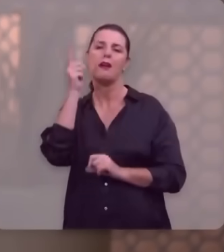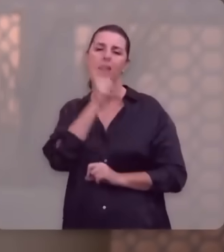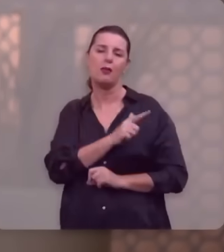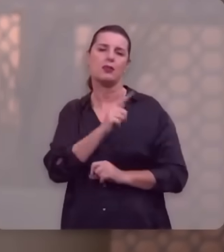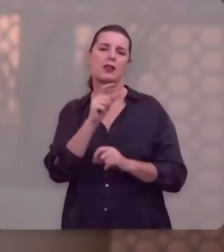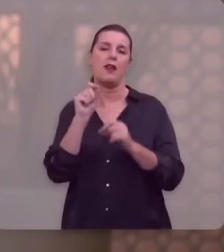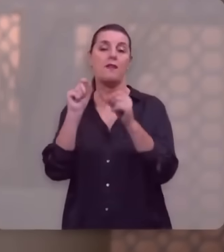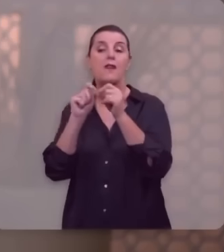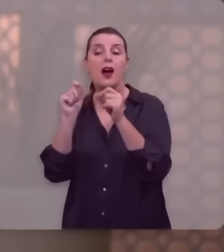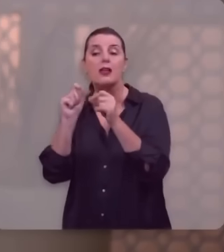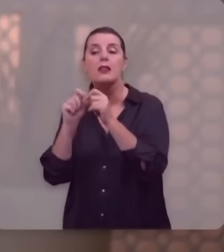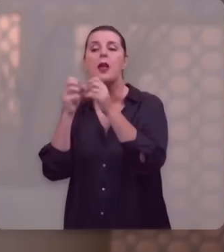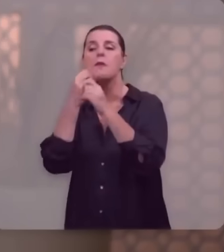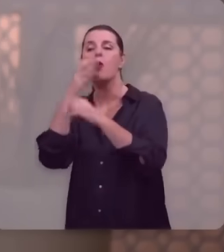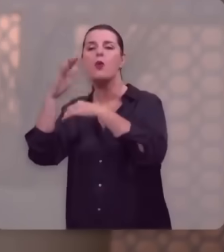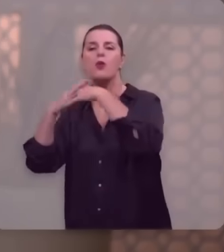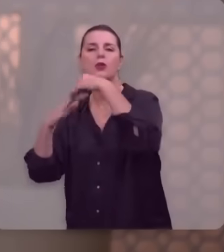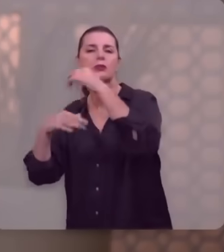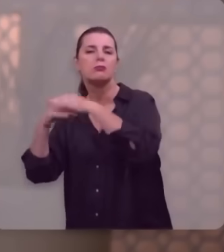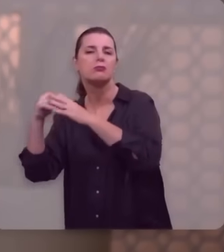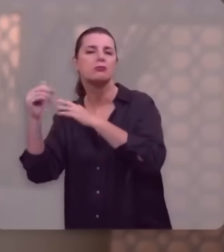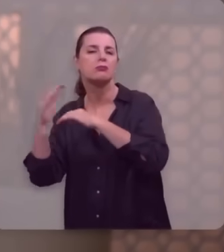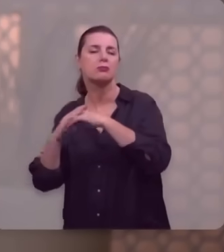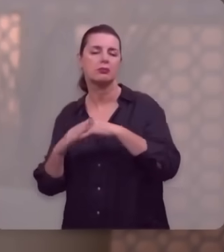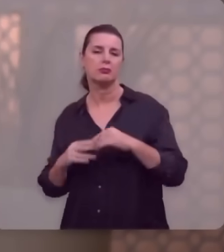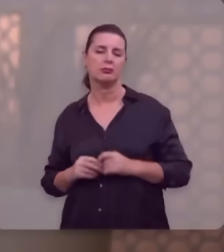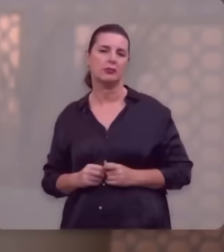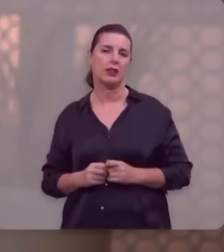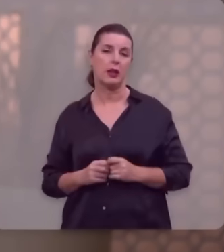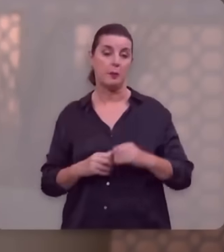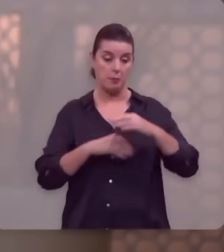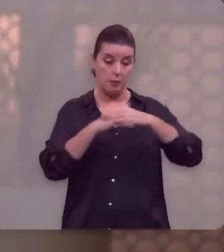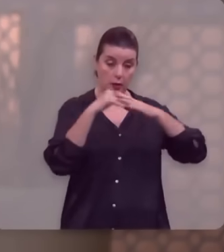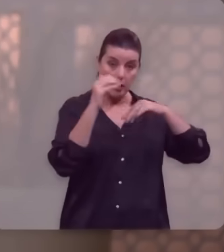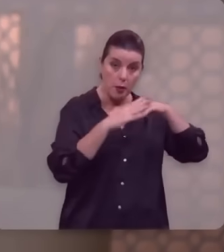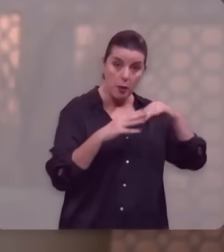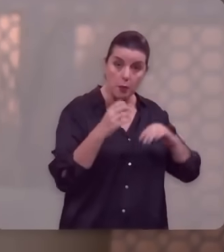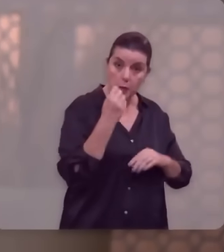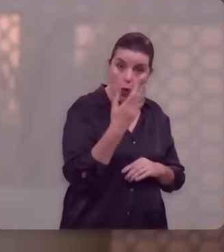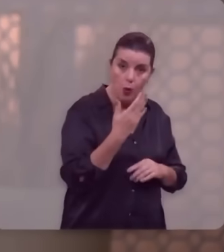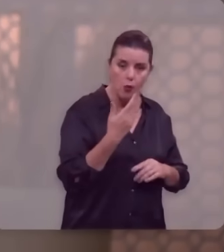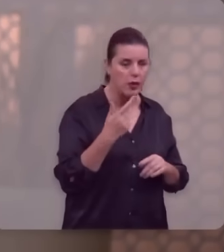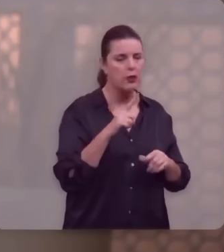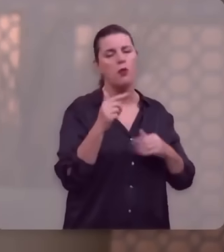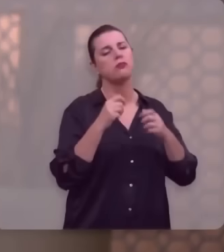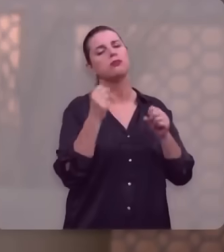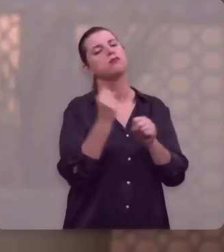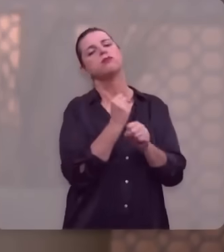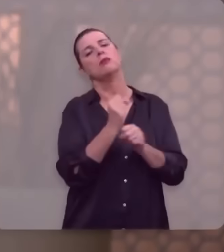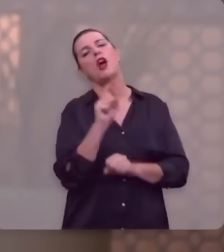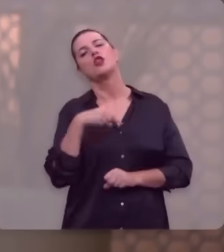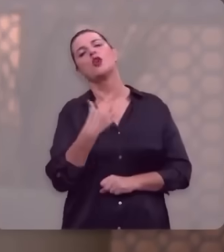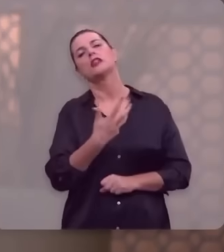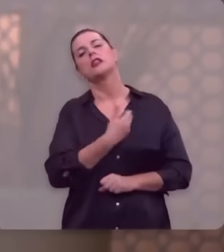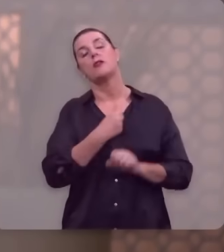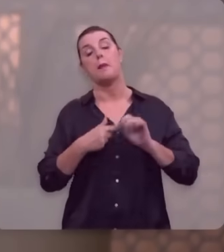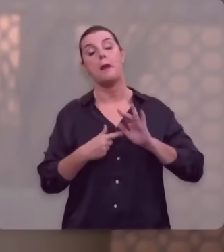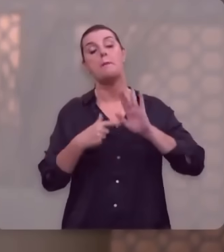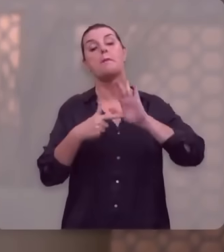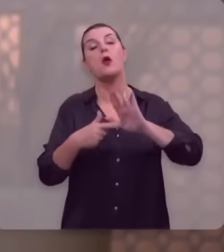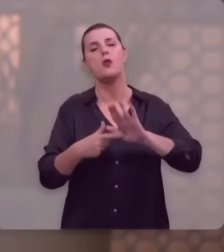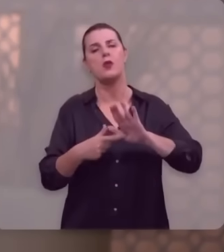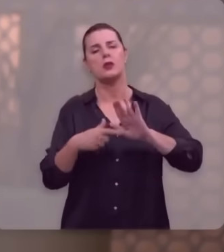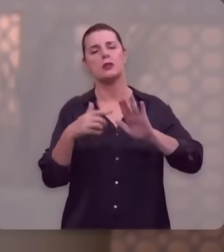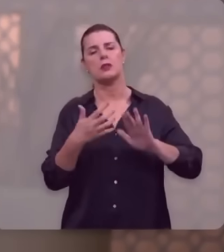boas obras não constróem a nossa salvação as boas obras revelam a salvação que